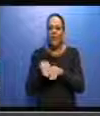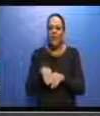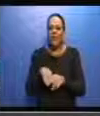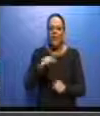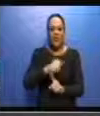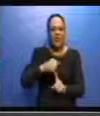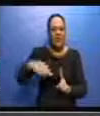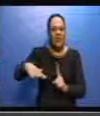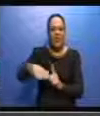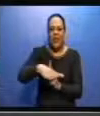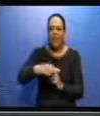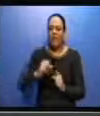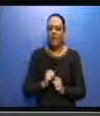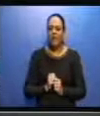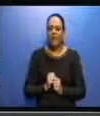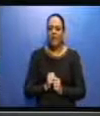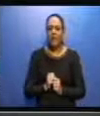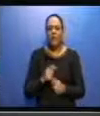básicos